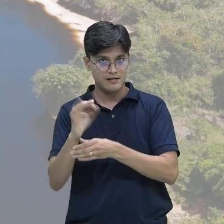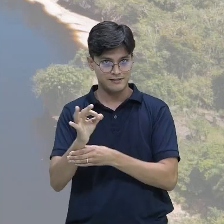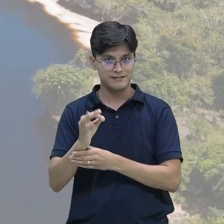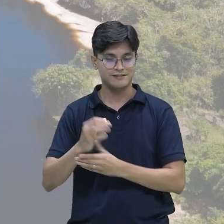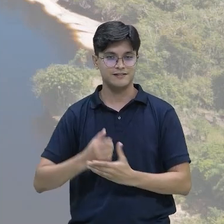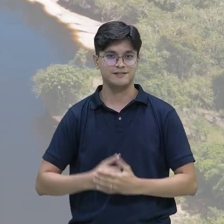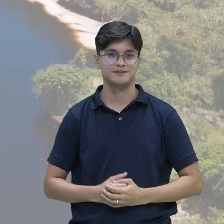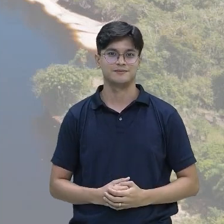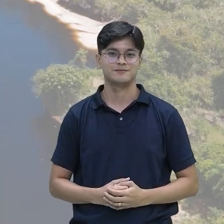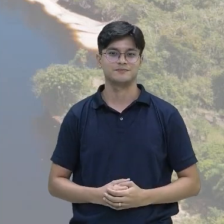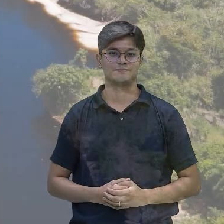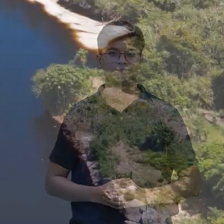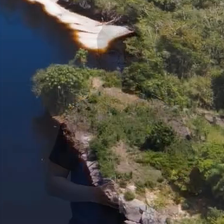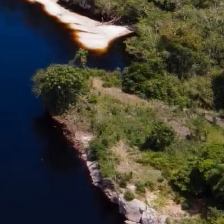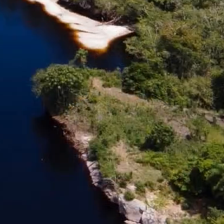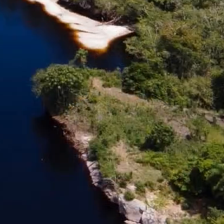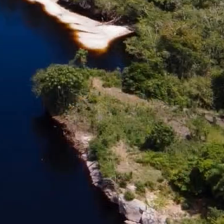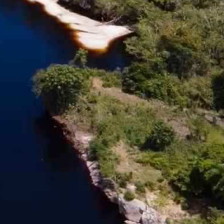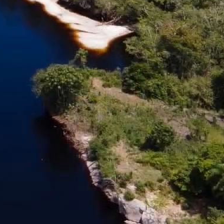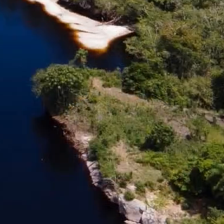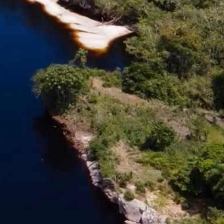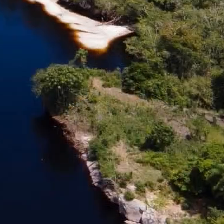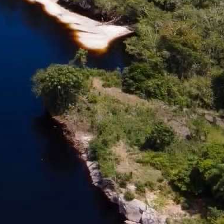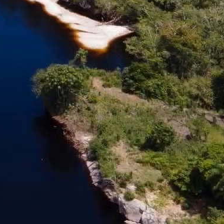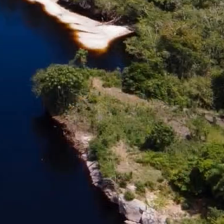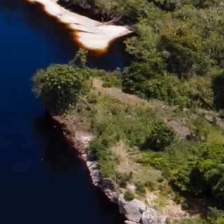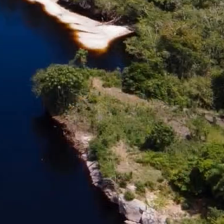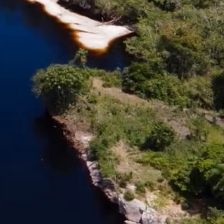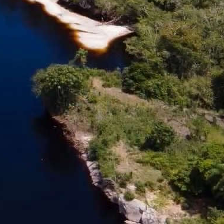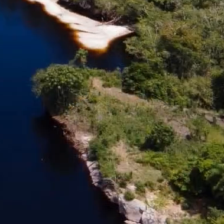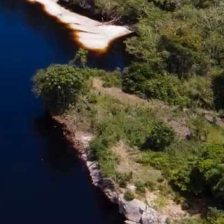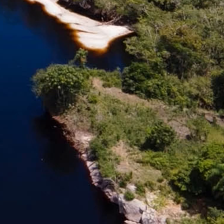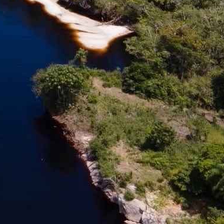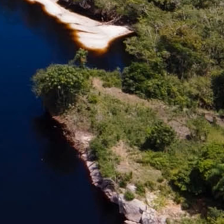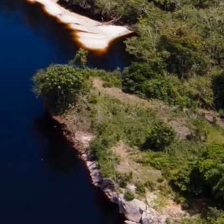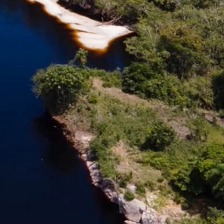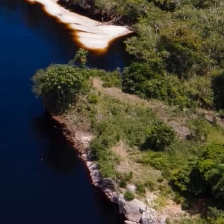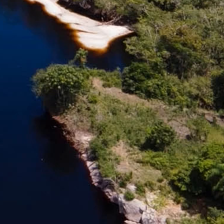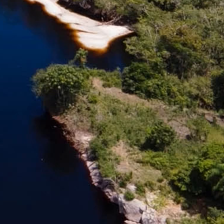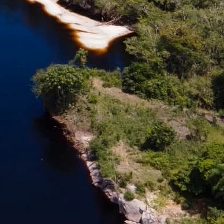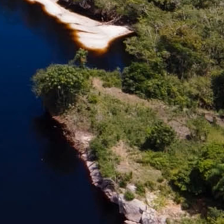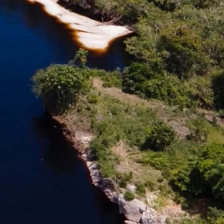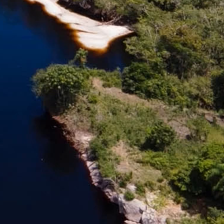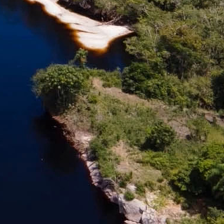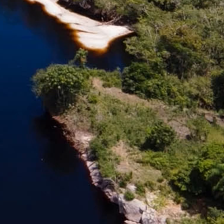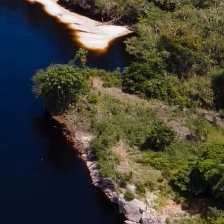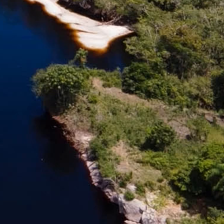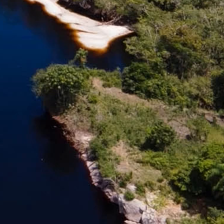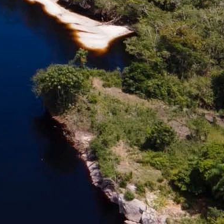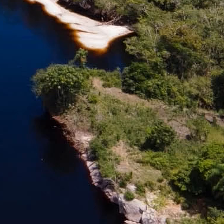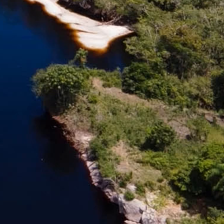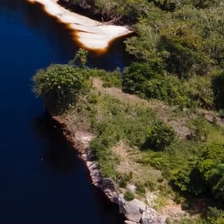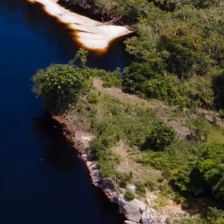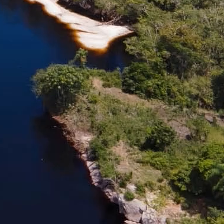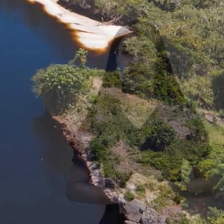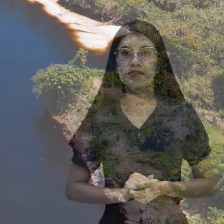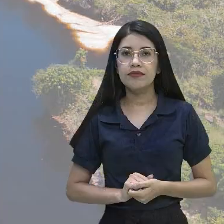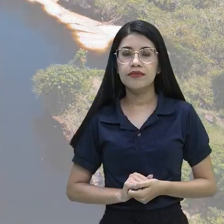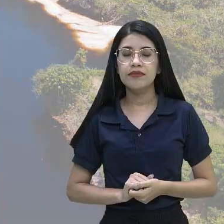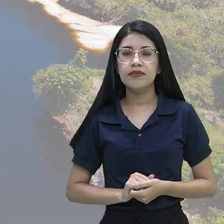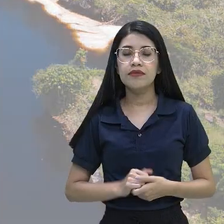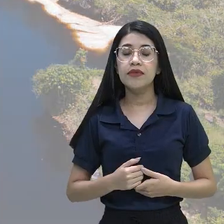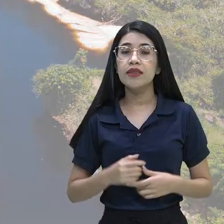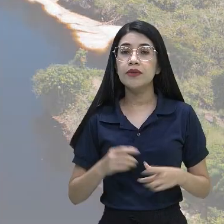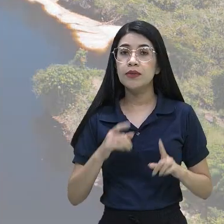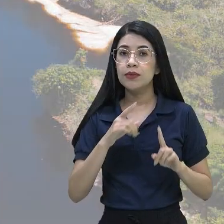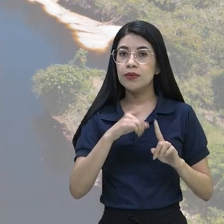ali de onde tinha água, de onde tinha um solo fértil para plantar, e consideradas áreas de fácil ocupação. Os tipos